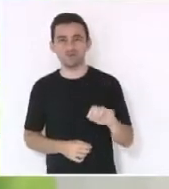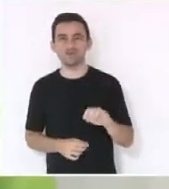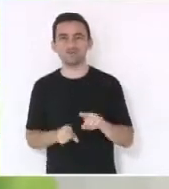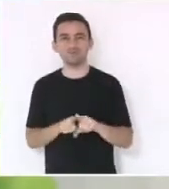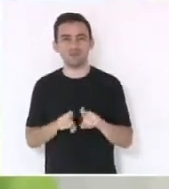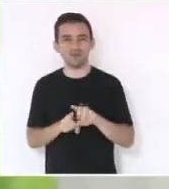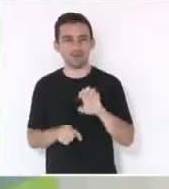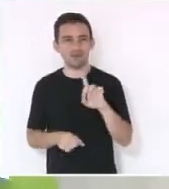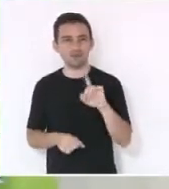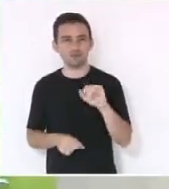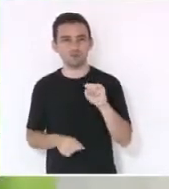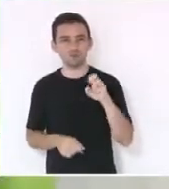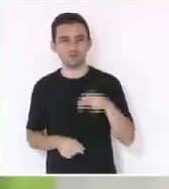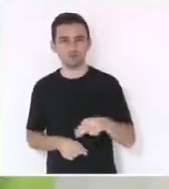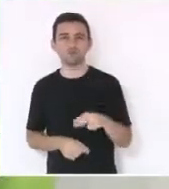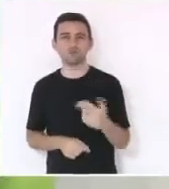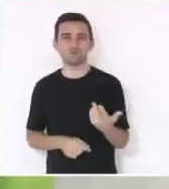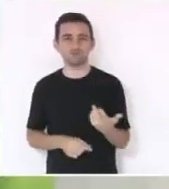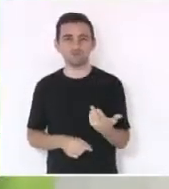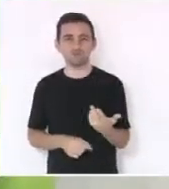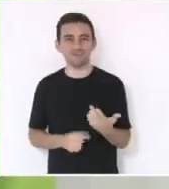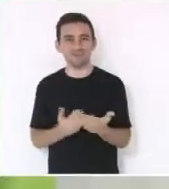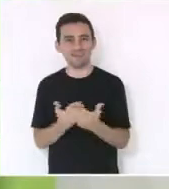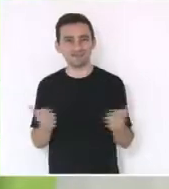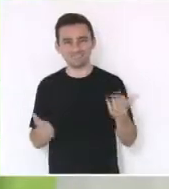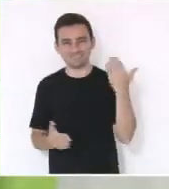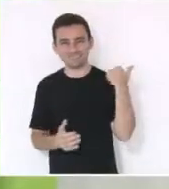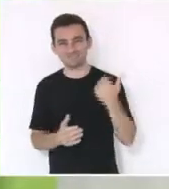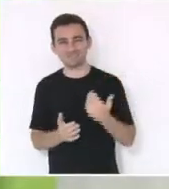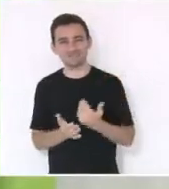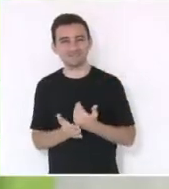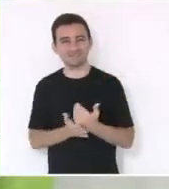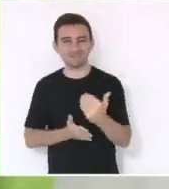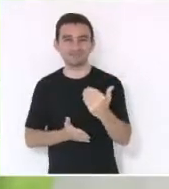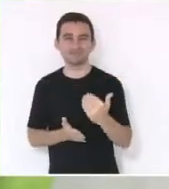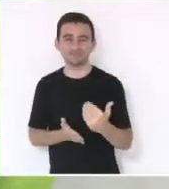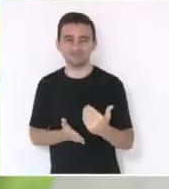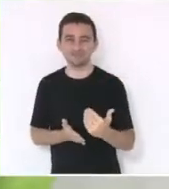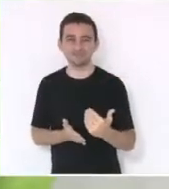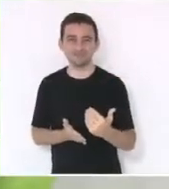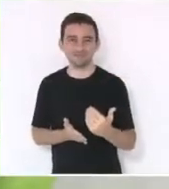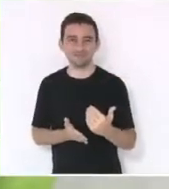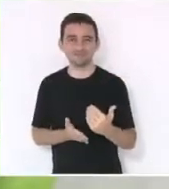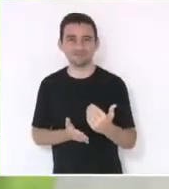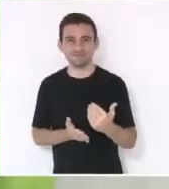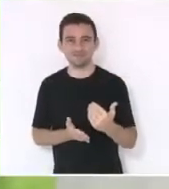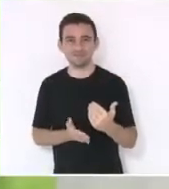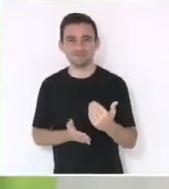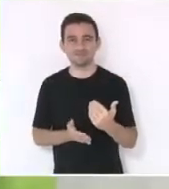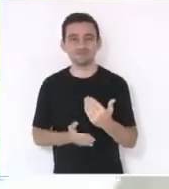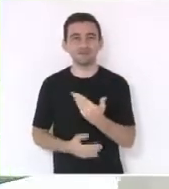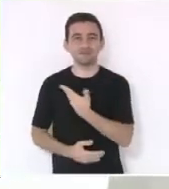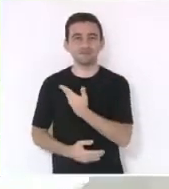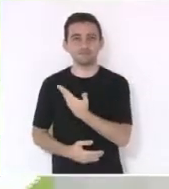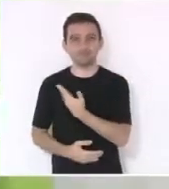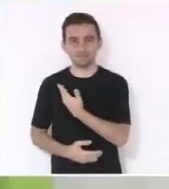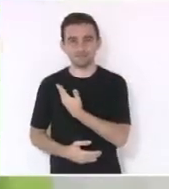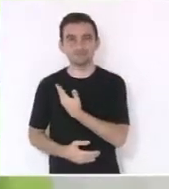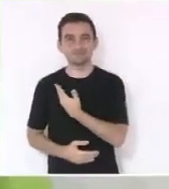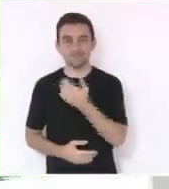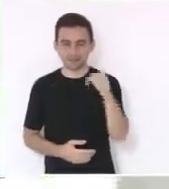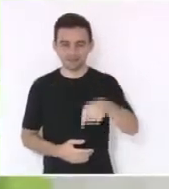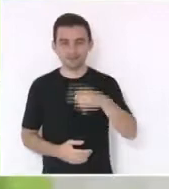e tantos outros. E lá no início, a origem, né, o sempre grande amigo, deputado que foi nessa